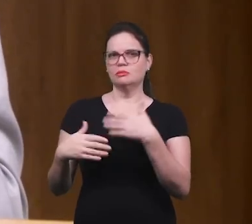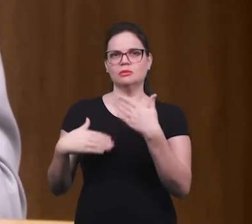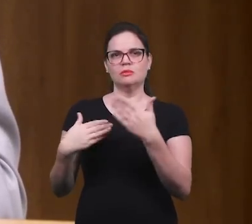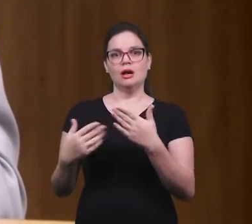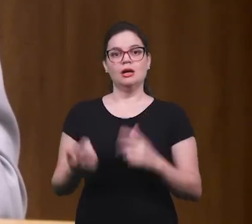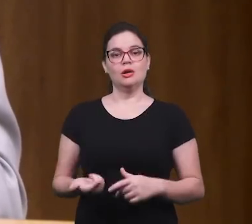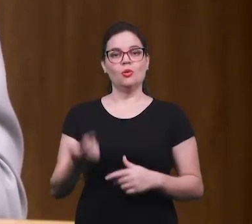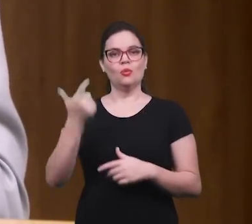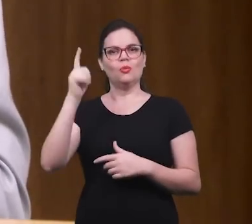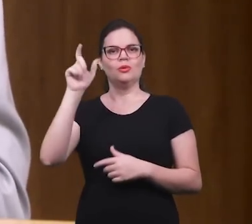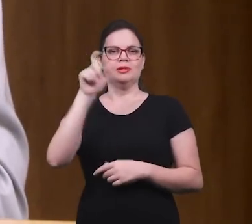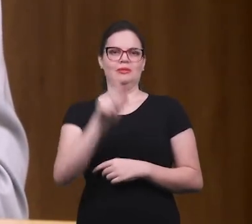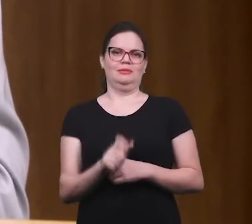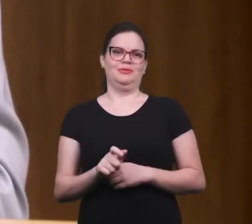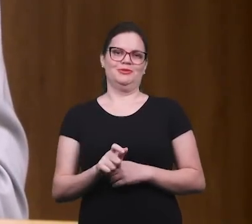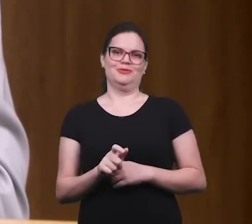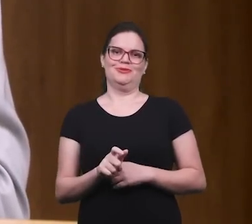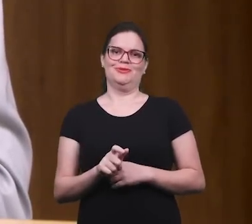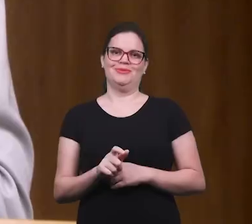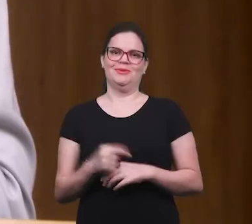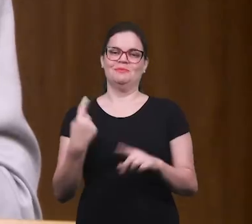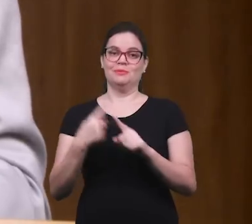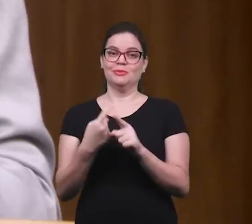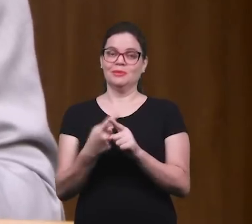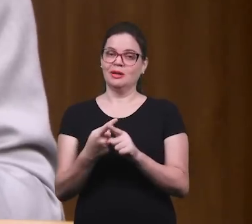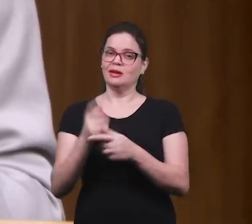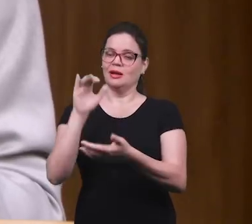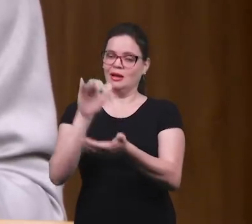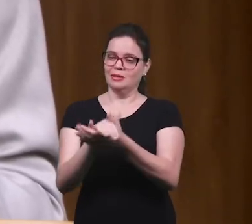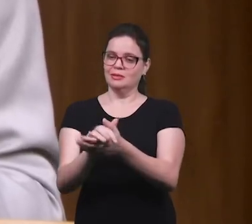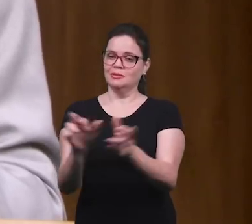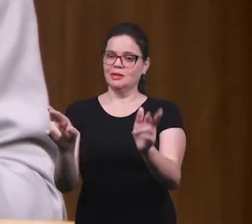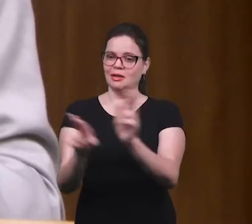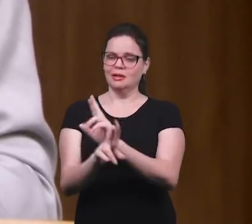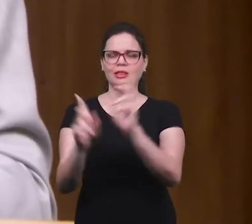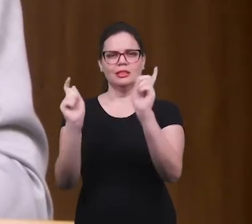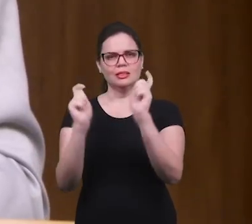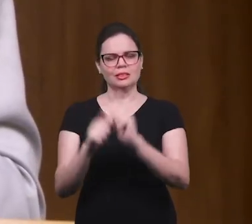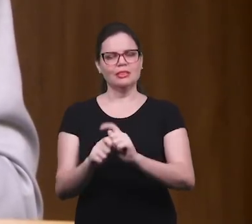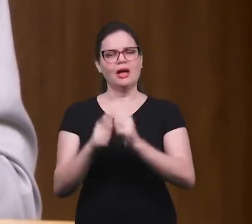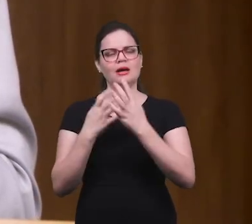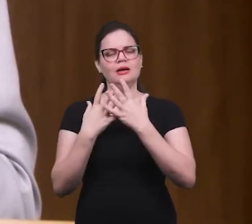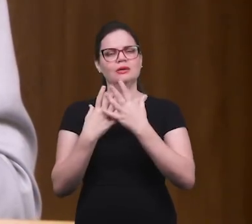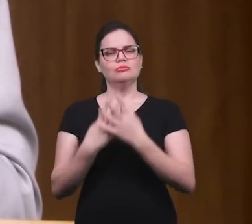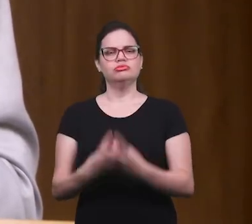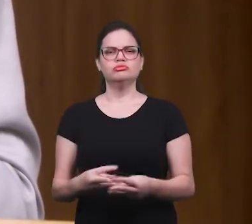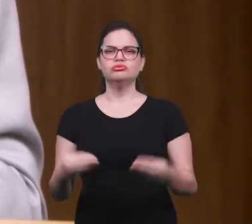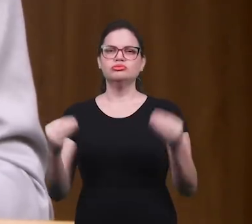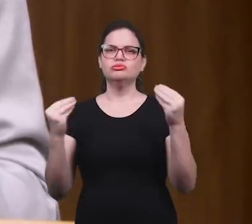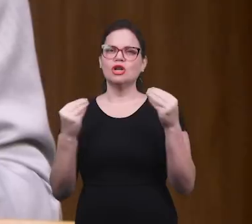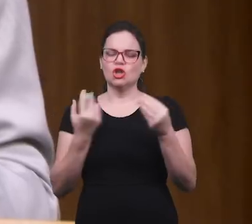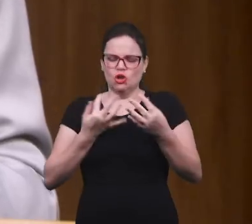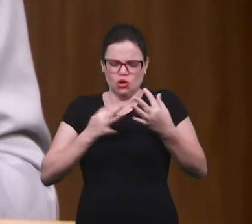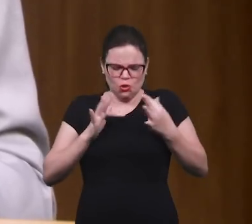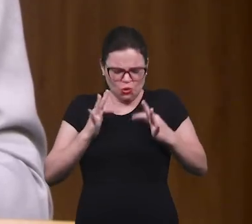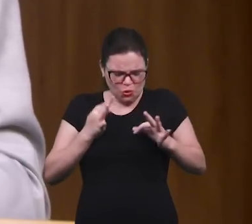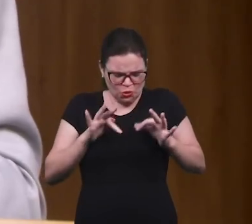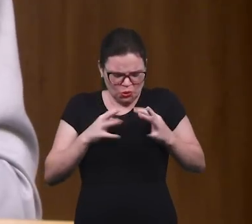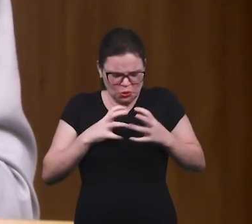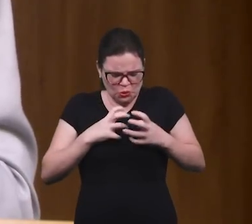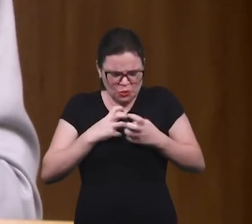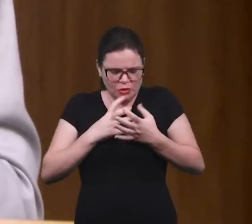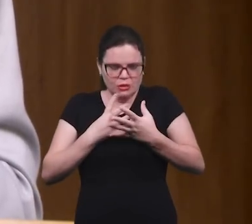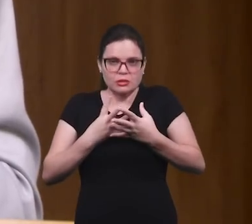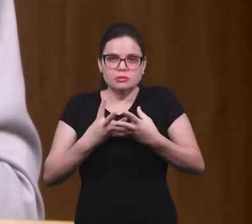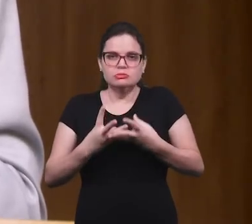é outra pessoa. Por quê? Porque o casamento cura. O Muito casamento bom. cura feridas.